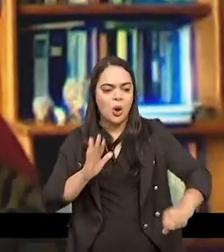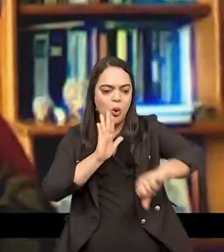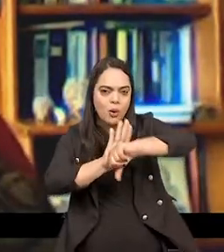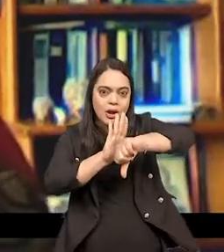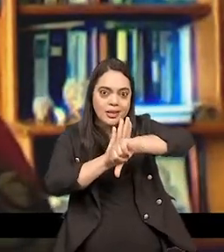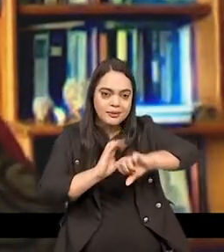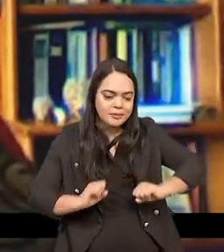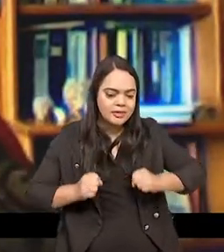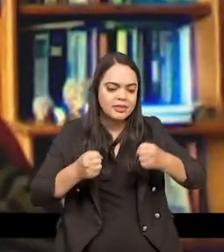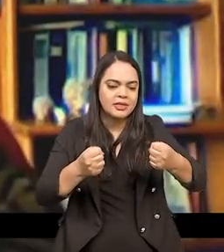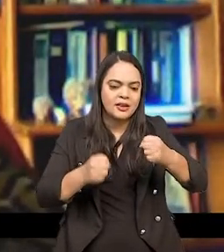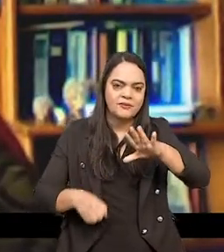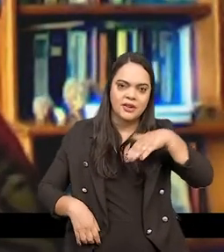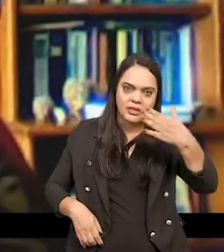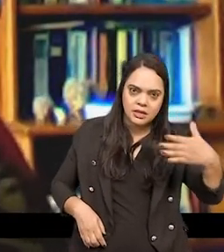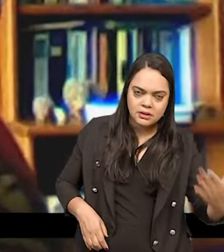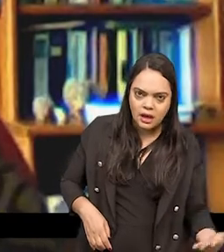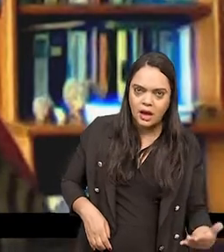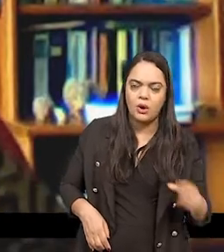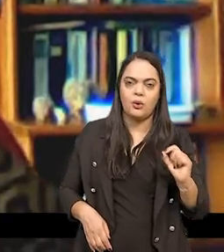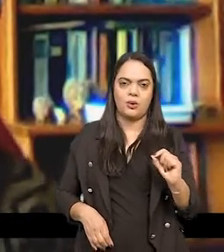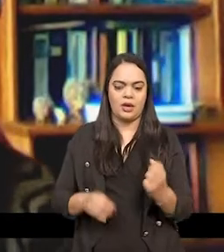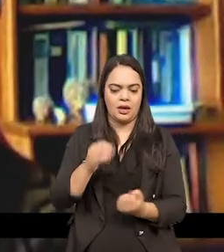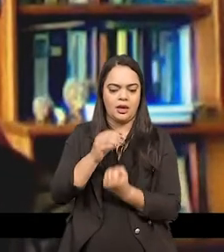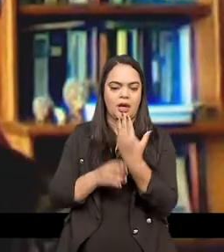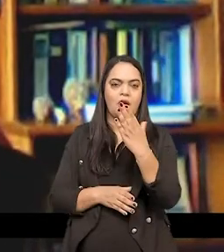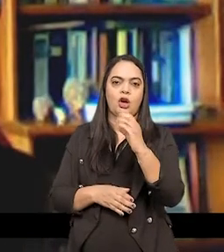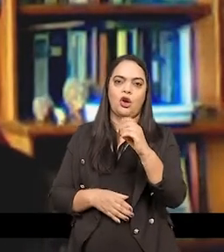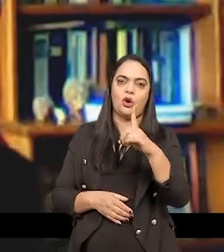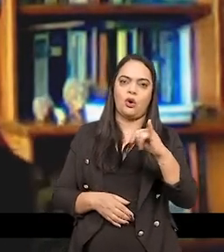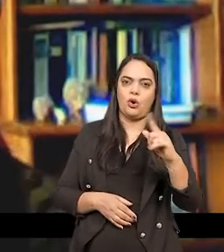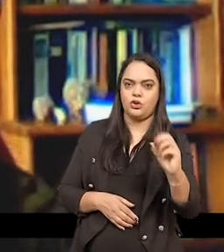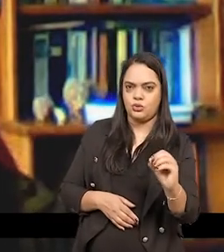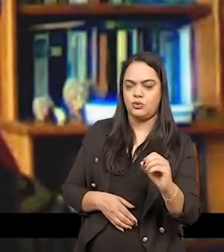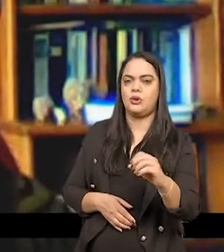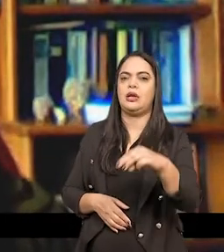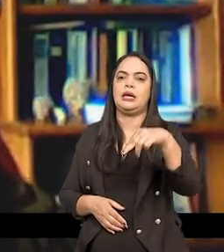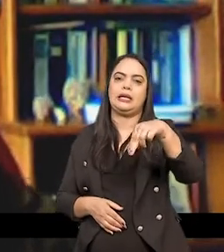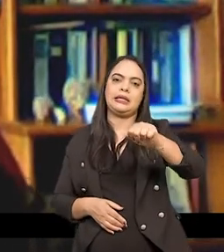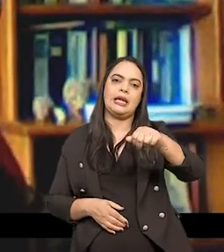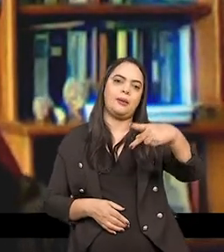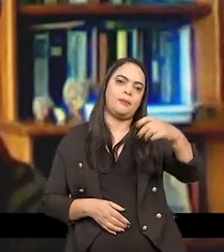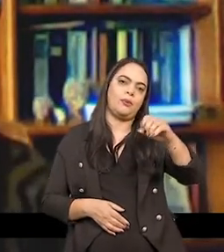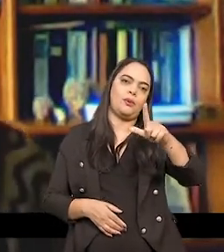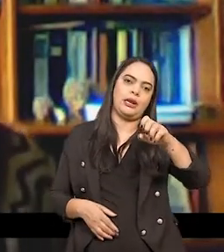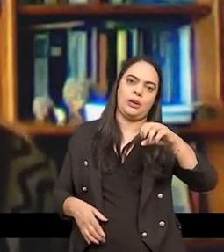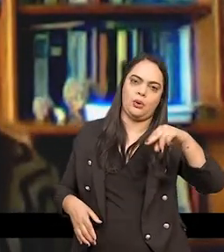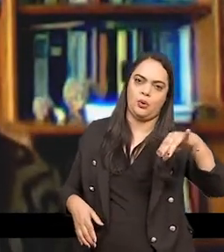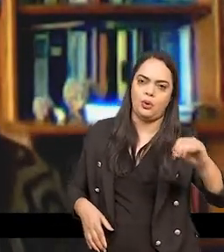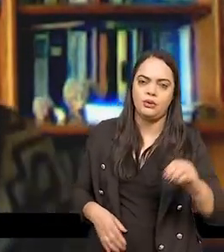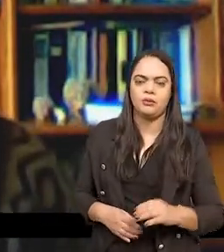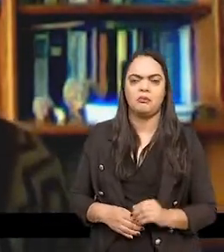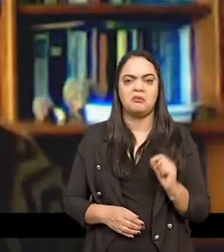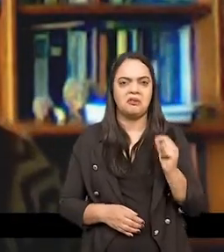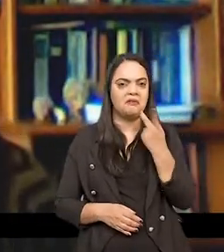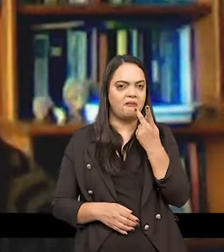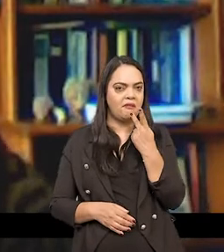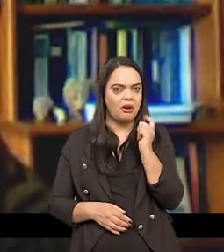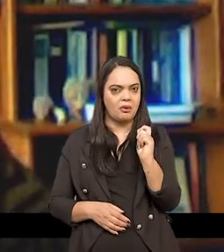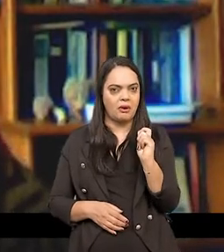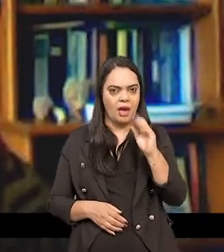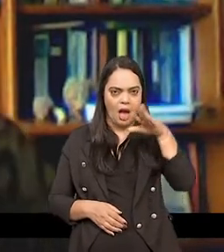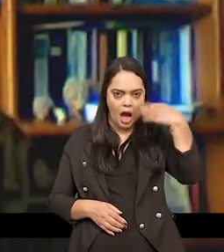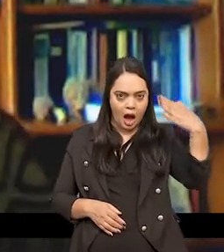foram criadas nesse código napoleônico, né, que são colocados aqui no Brasil, a honra do homem está no meio das pernas da